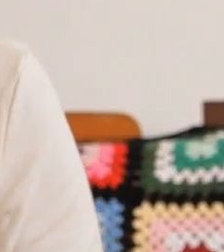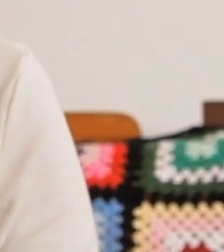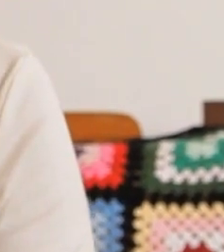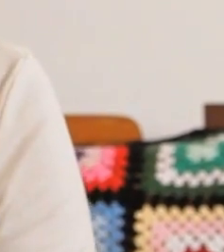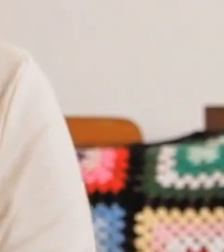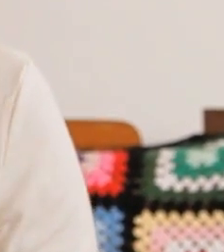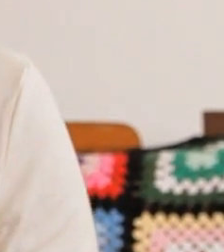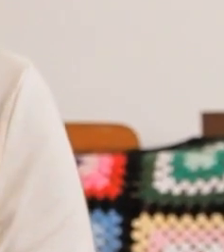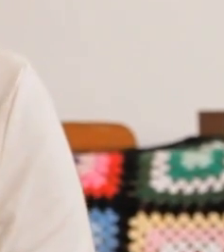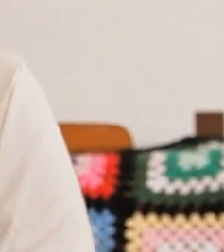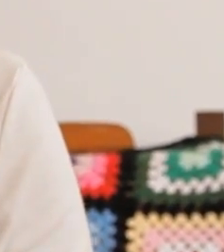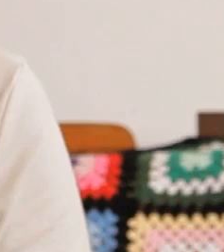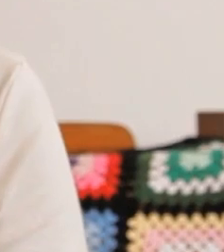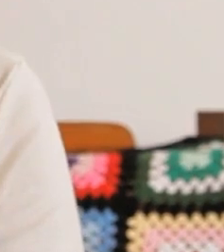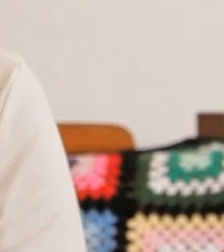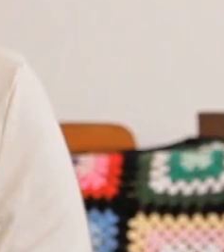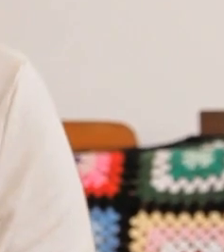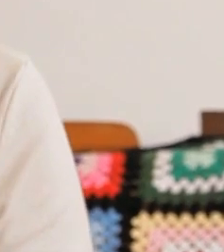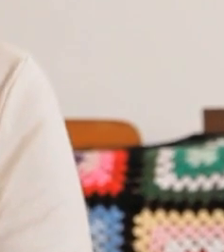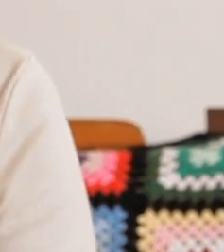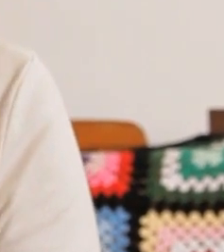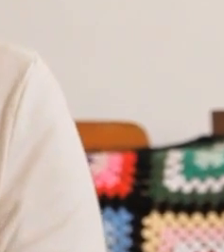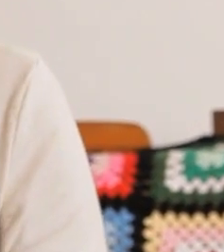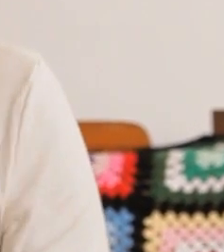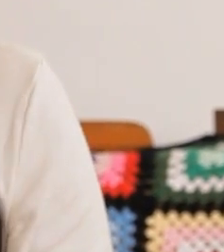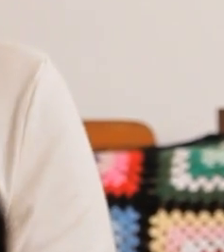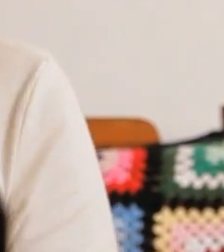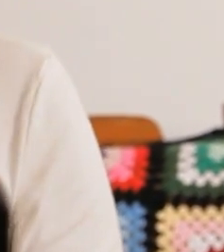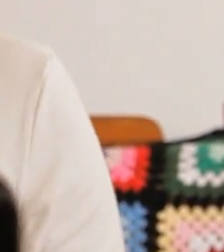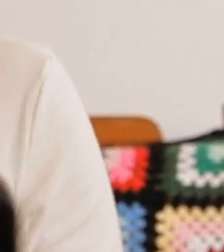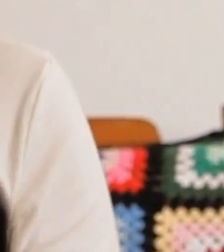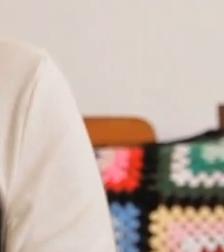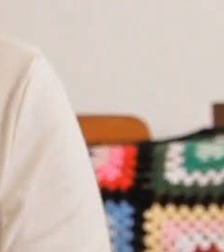outros. Eneida continua digitando no notebook.